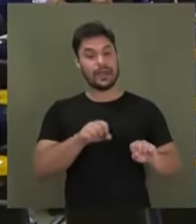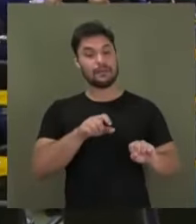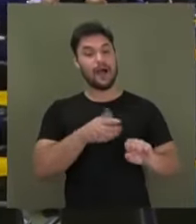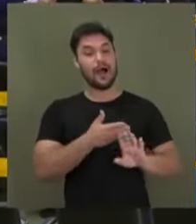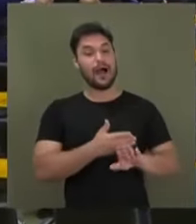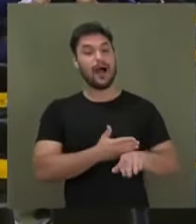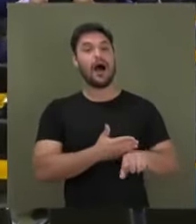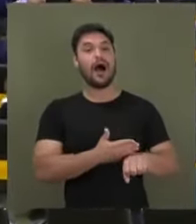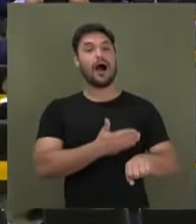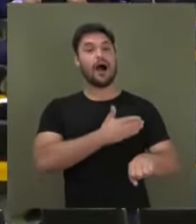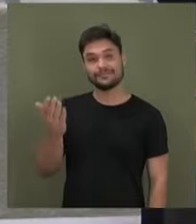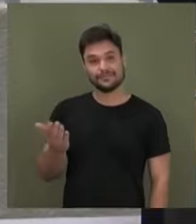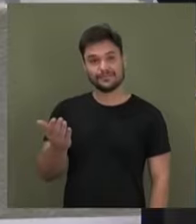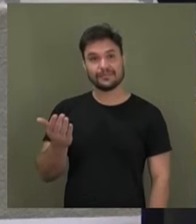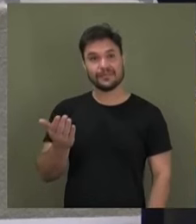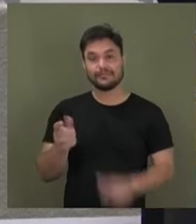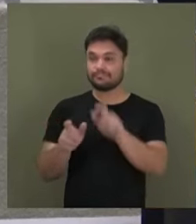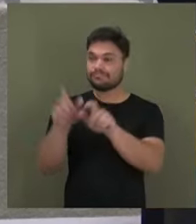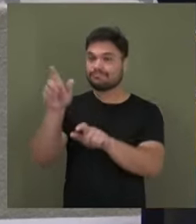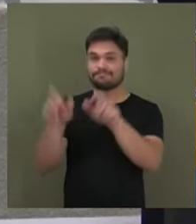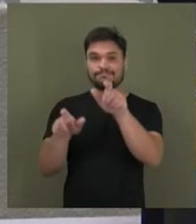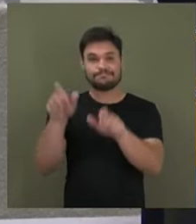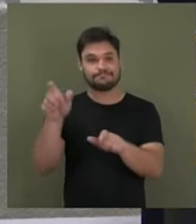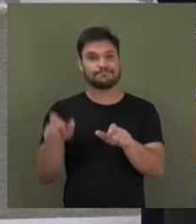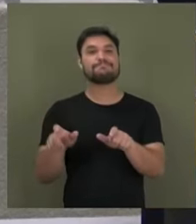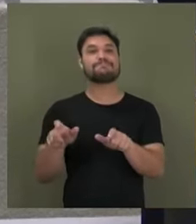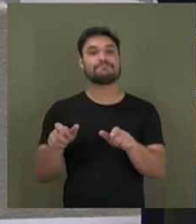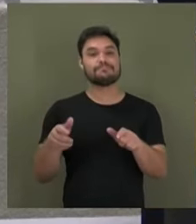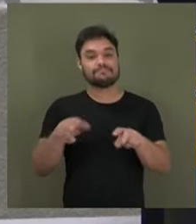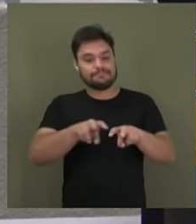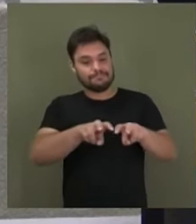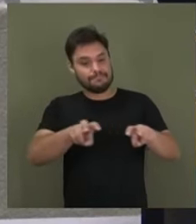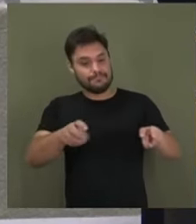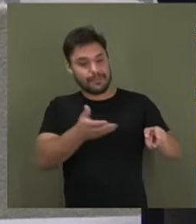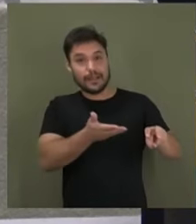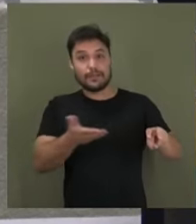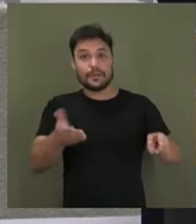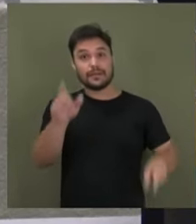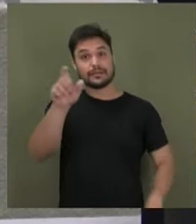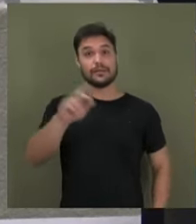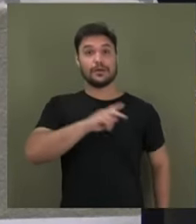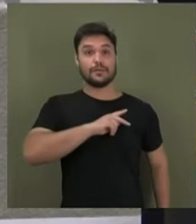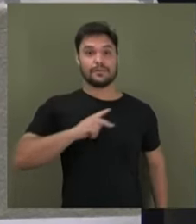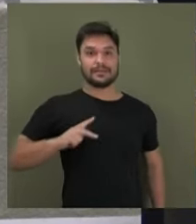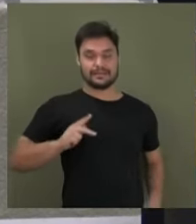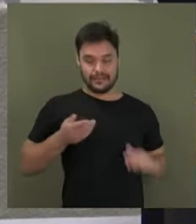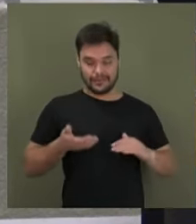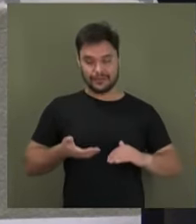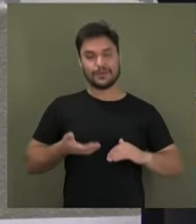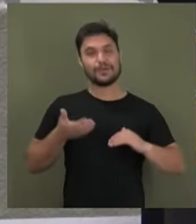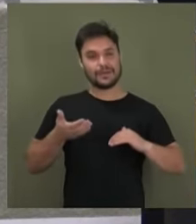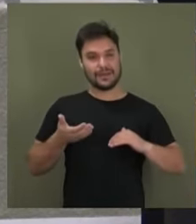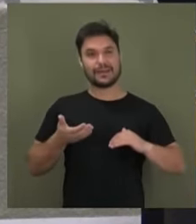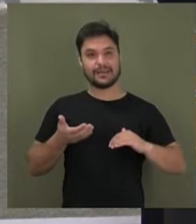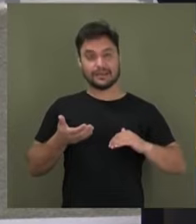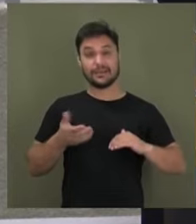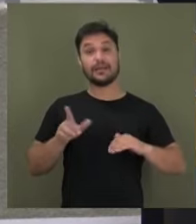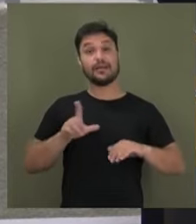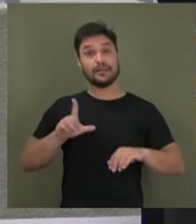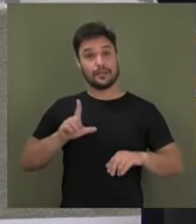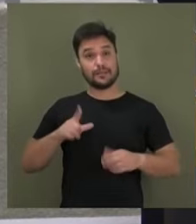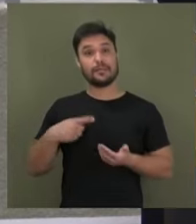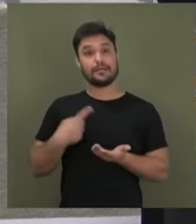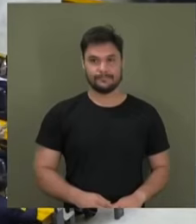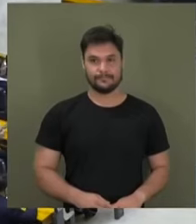tribunal da Cidadania a ministra Maria Teresa de Assis Moura agradeceu a homenagem do congresso nacional e em nome